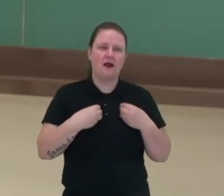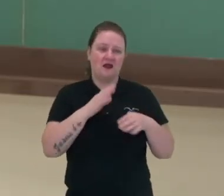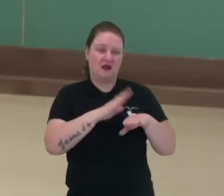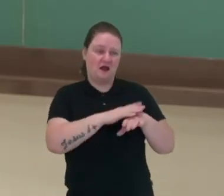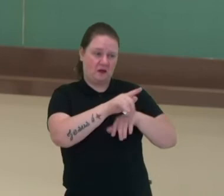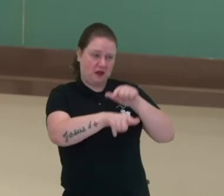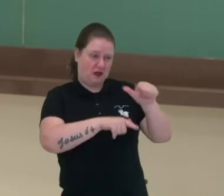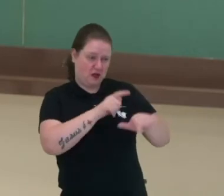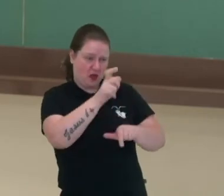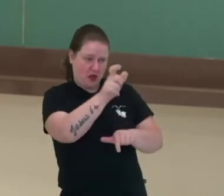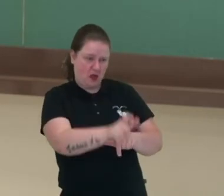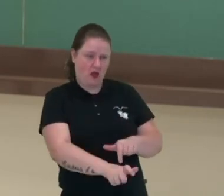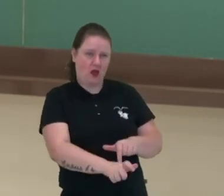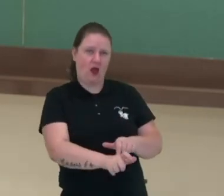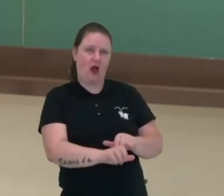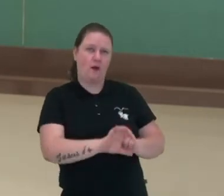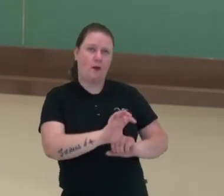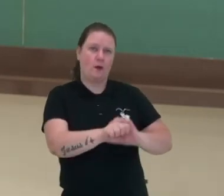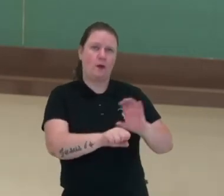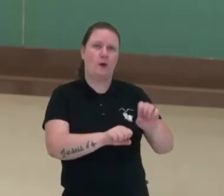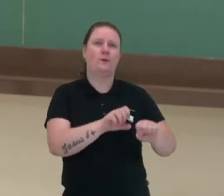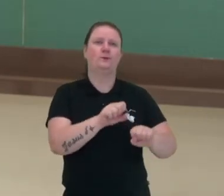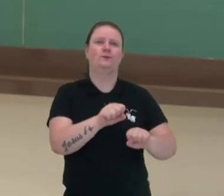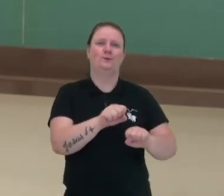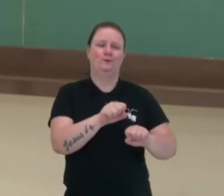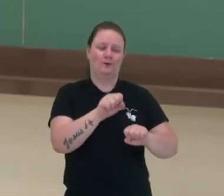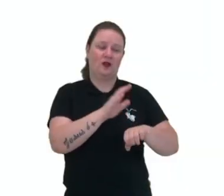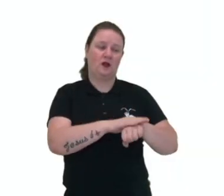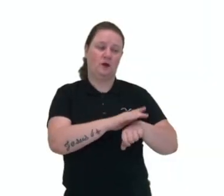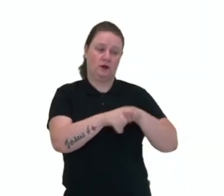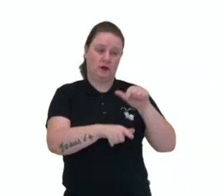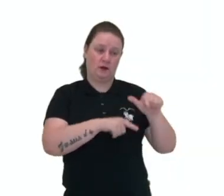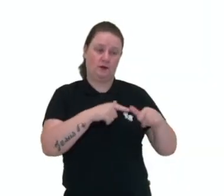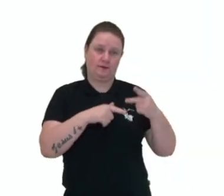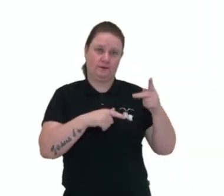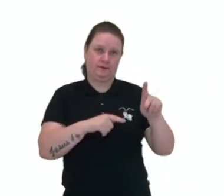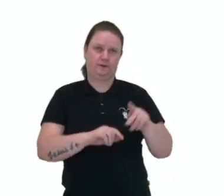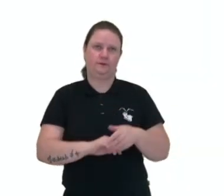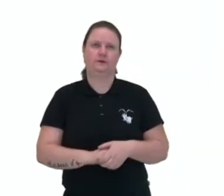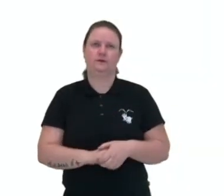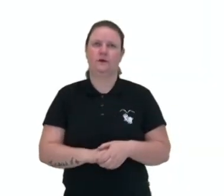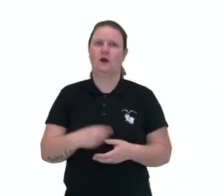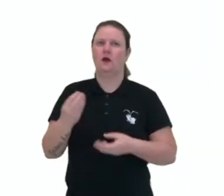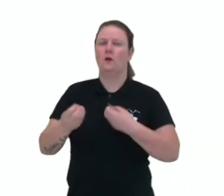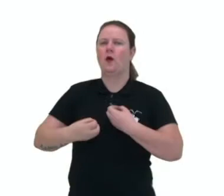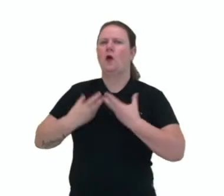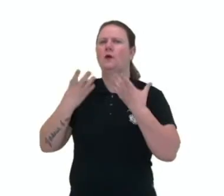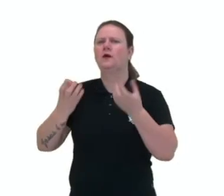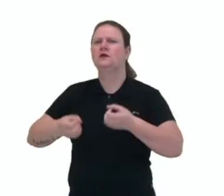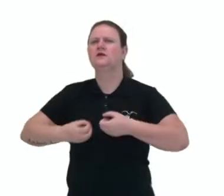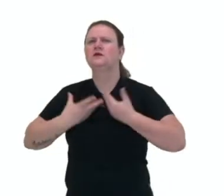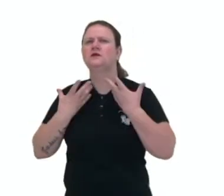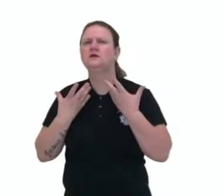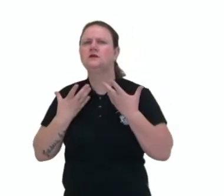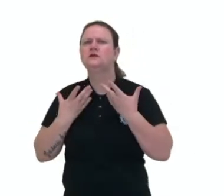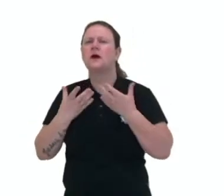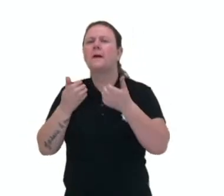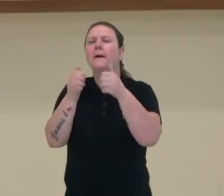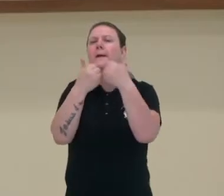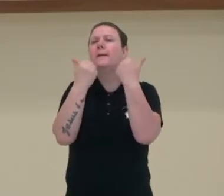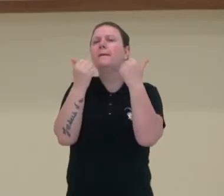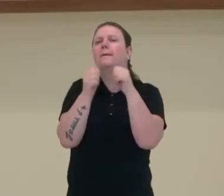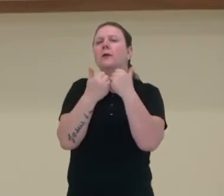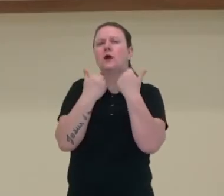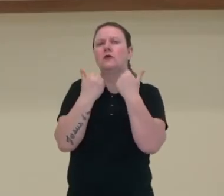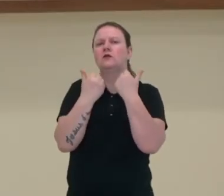pessoas que exploram. Vamos pensar juntos. Que expressão comer pão indica? Aqui ele está em forma de questão,